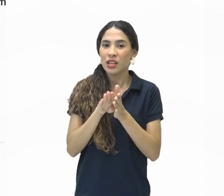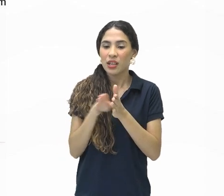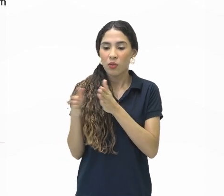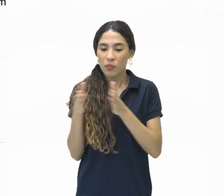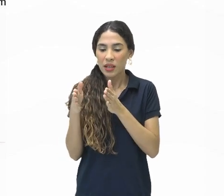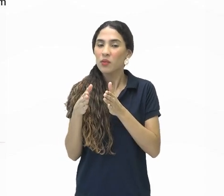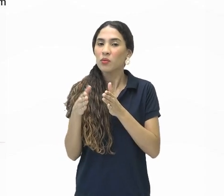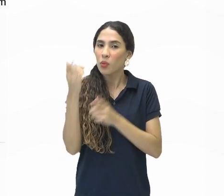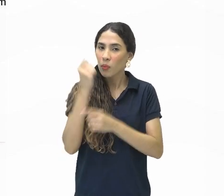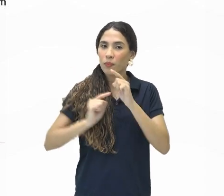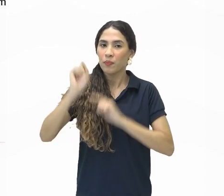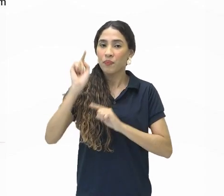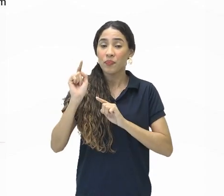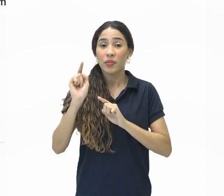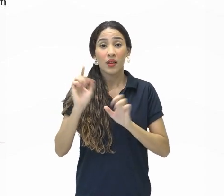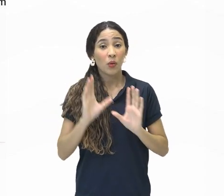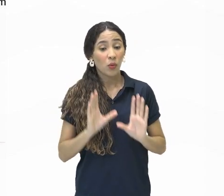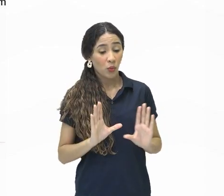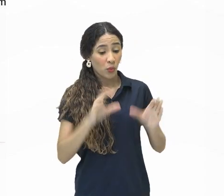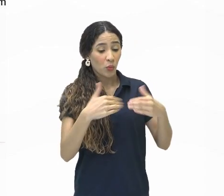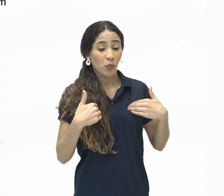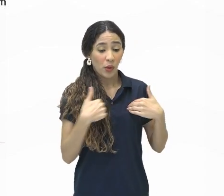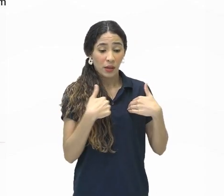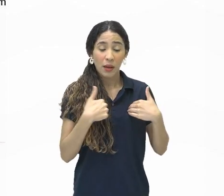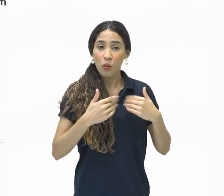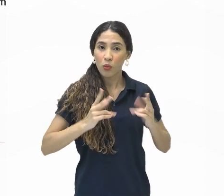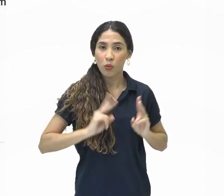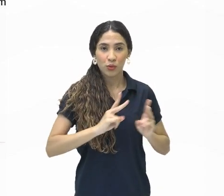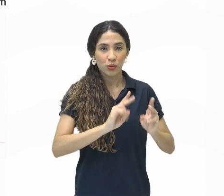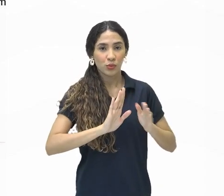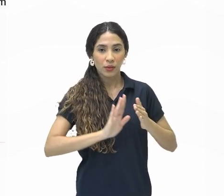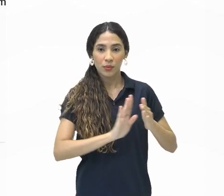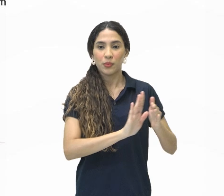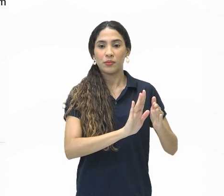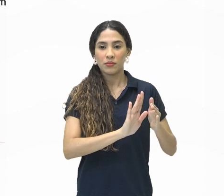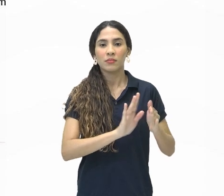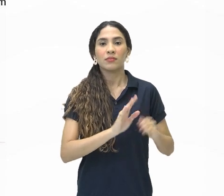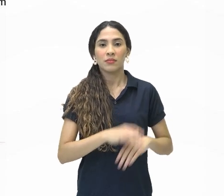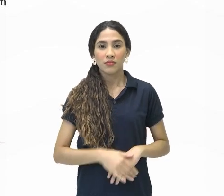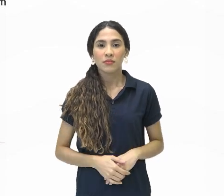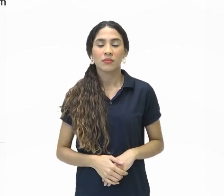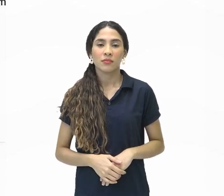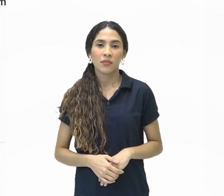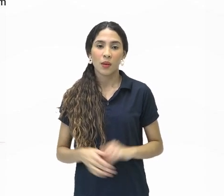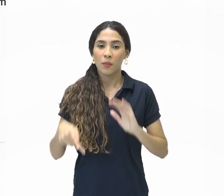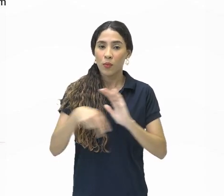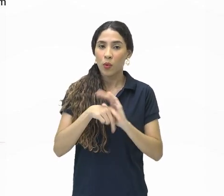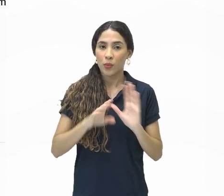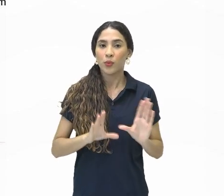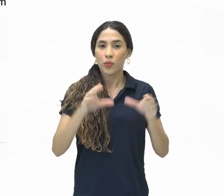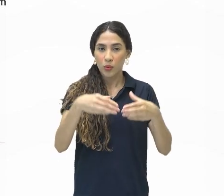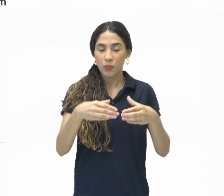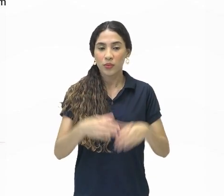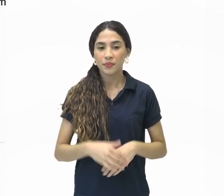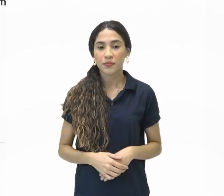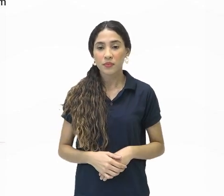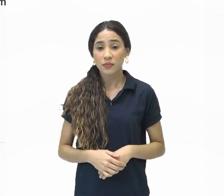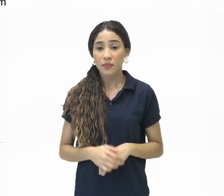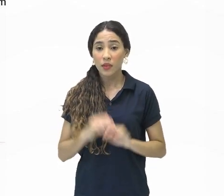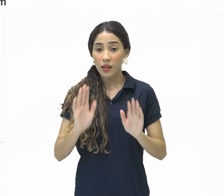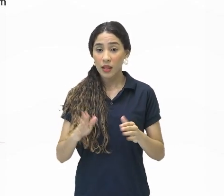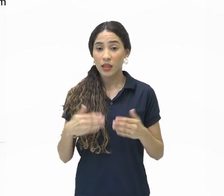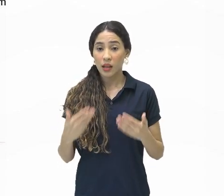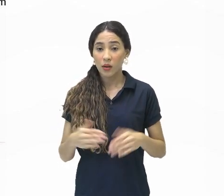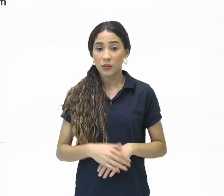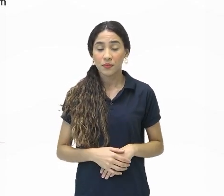natural, enquanto os animais ficam na sua própria condição da sua espécie.